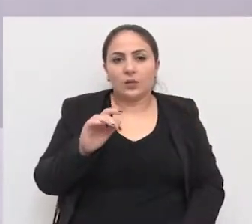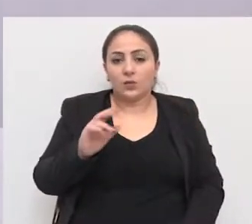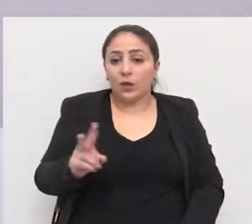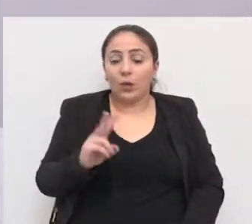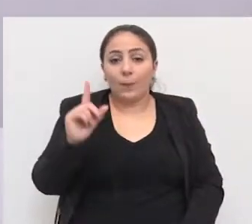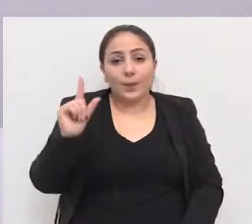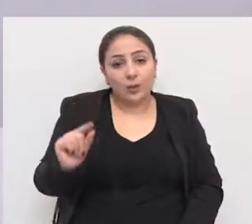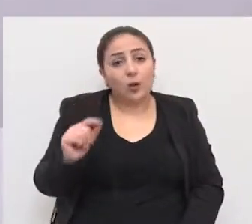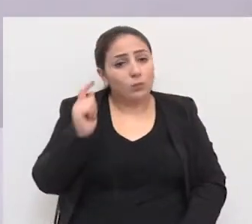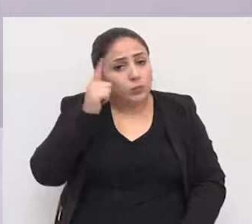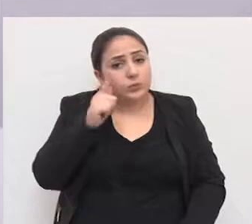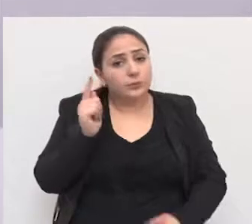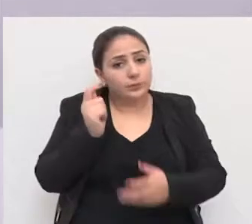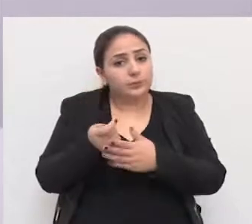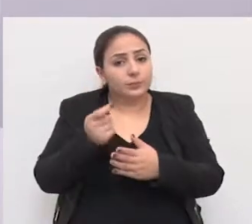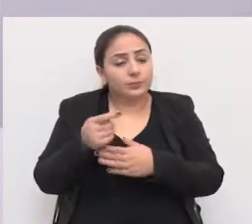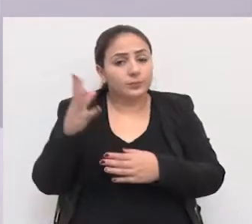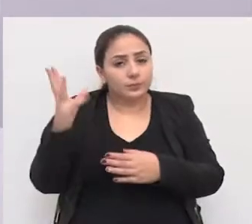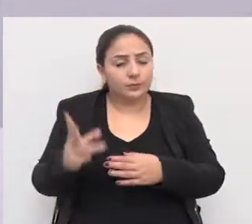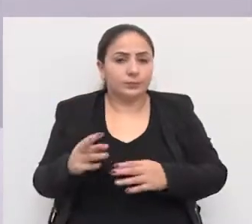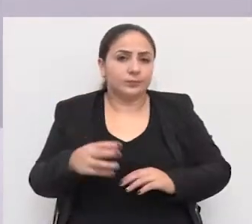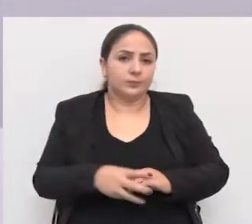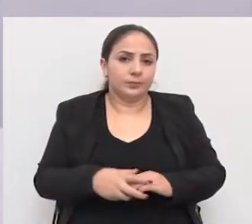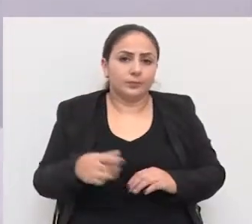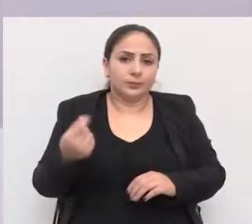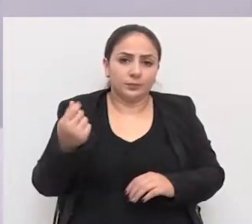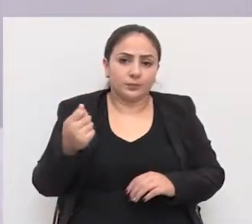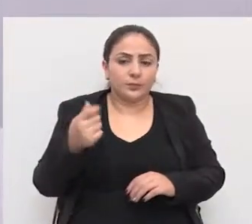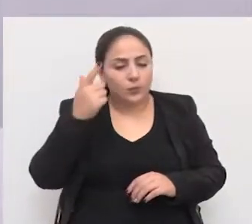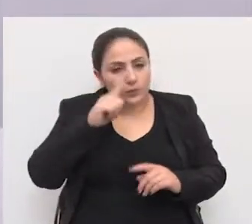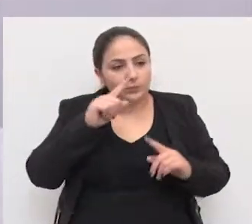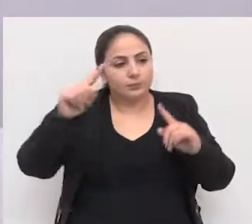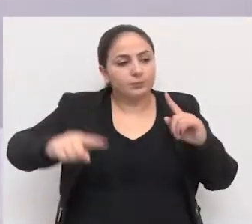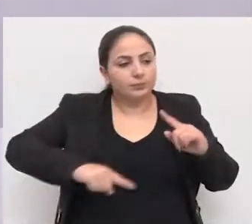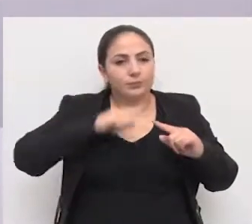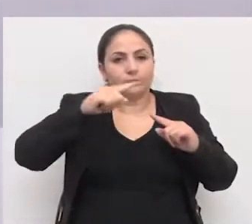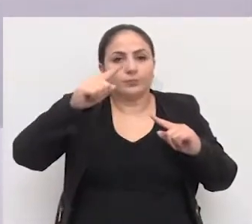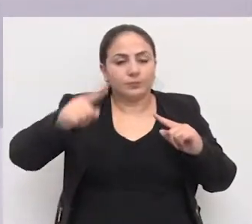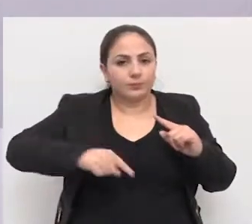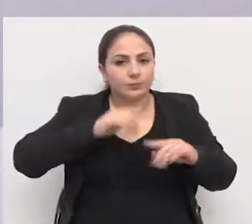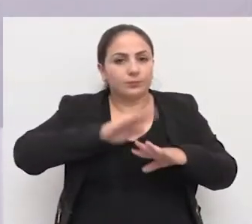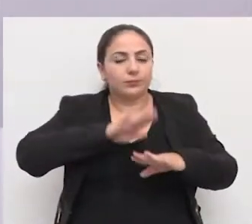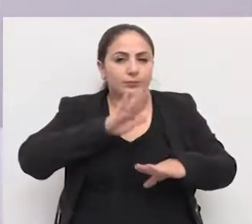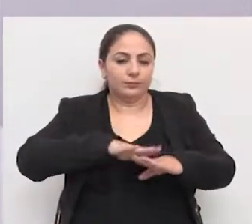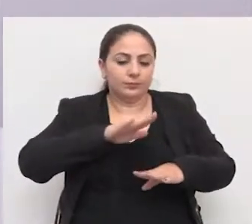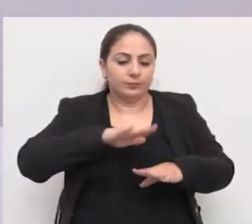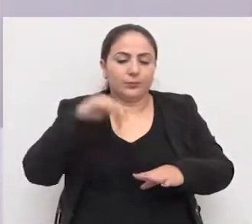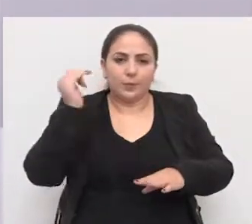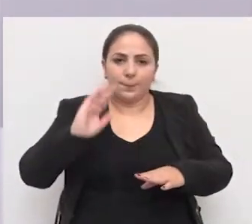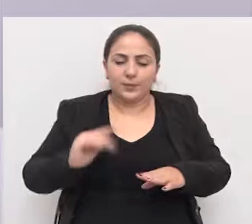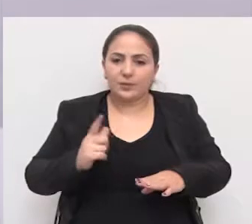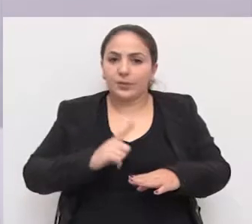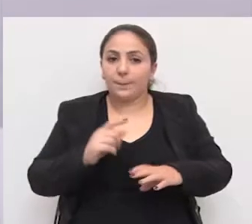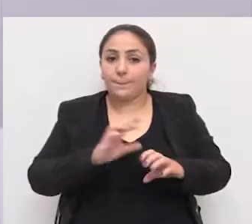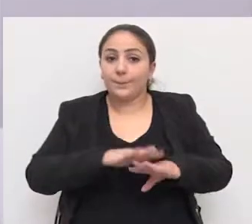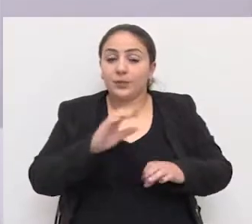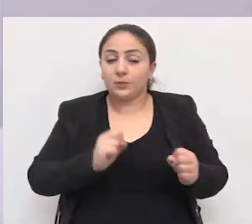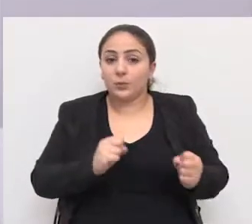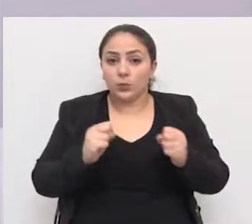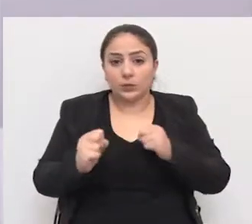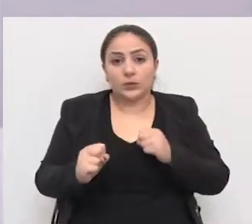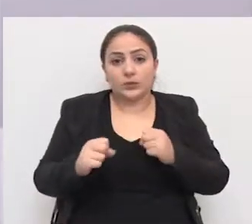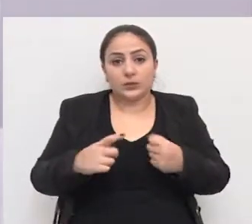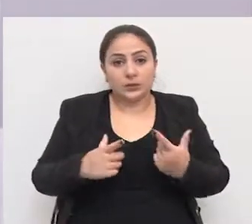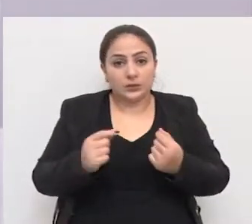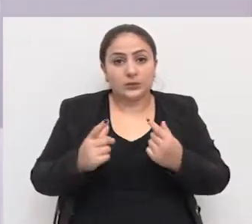menor, elas pagam, elas vêm a pagar isso. O dinheiro vai circular mais, o brasileiro vai ter maior